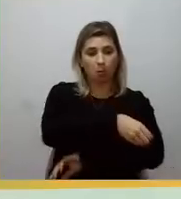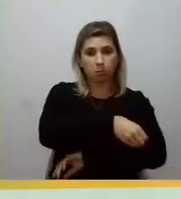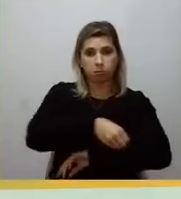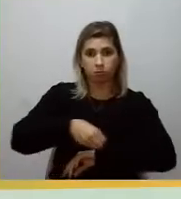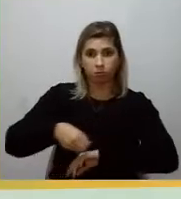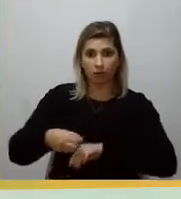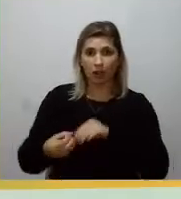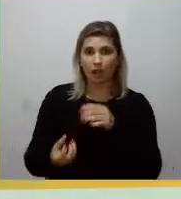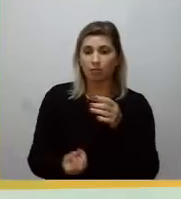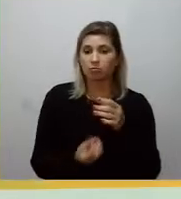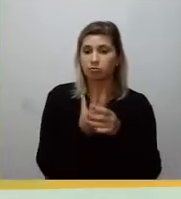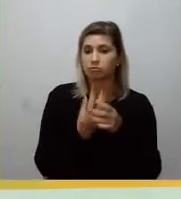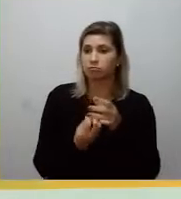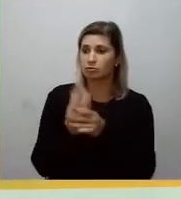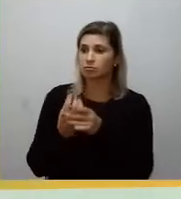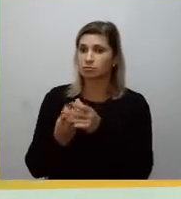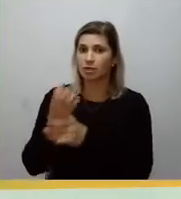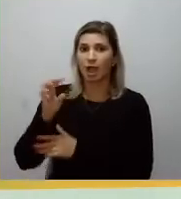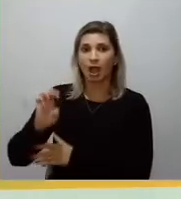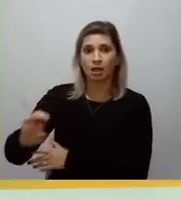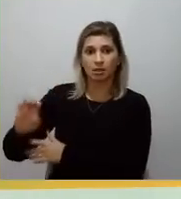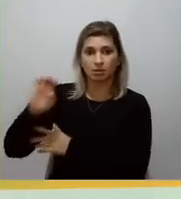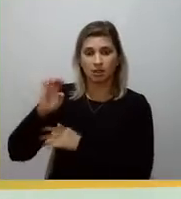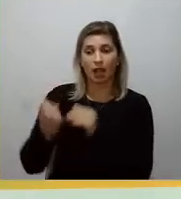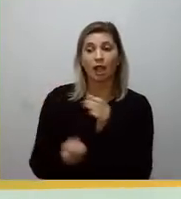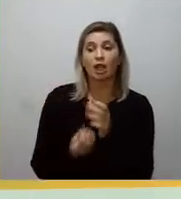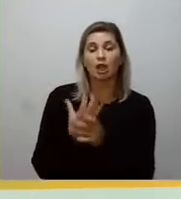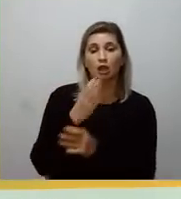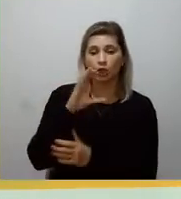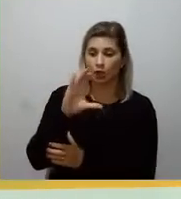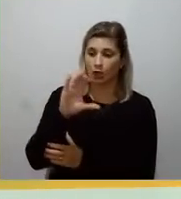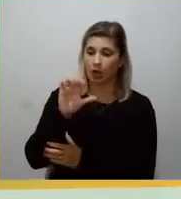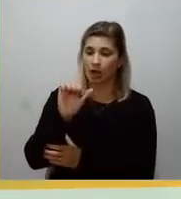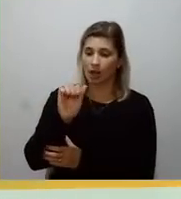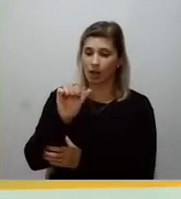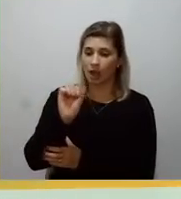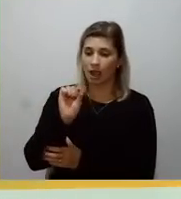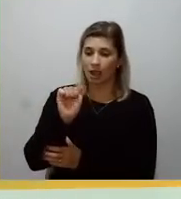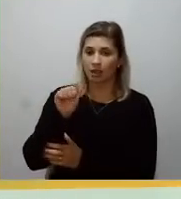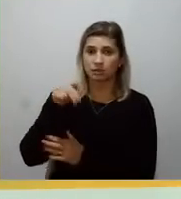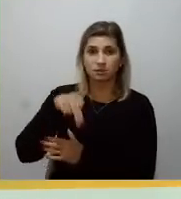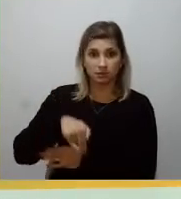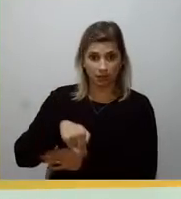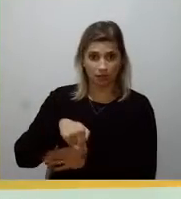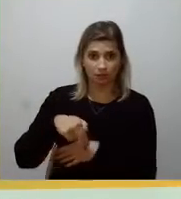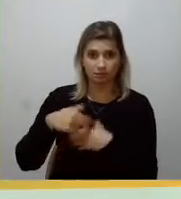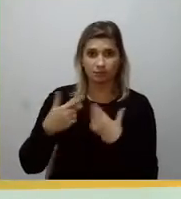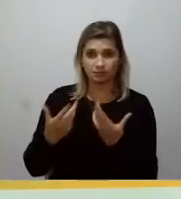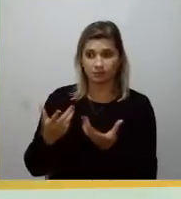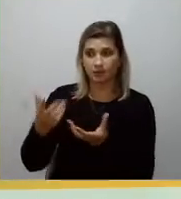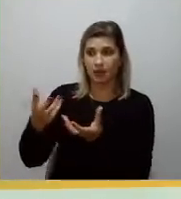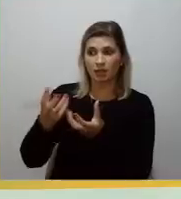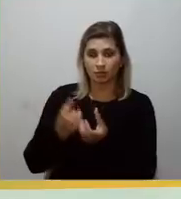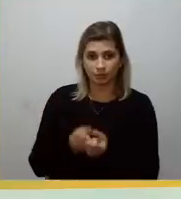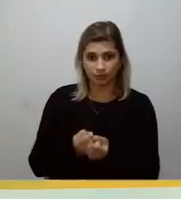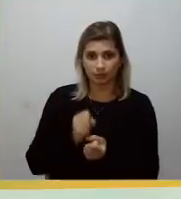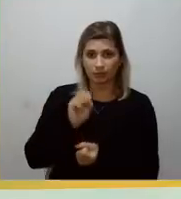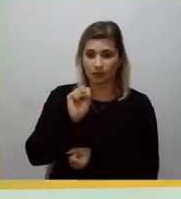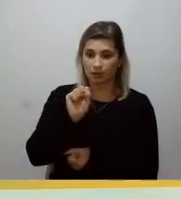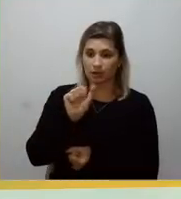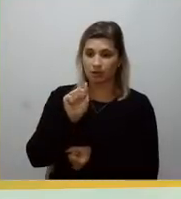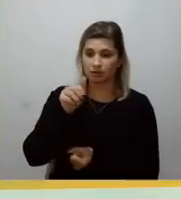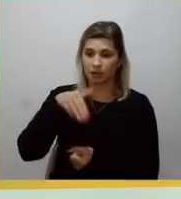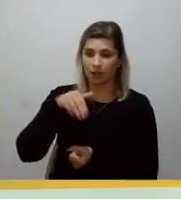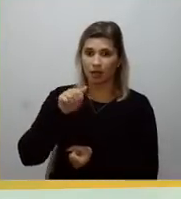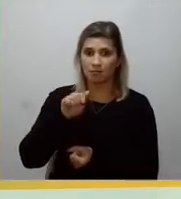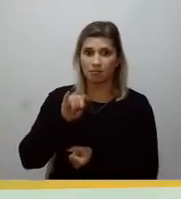empresas estaduais, e aí foi criada a Casan. E ela absorveu os antigos SAMAIs. No caso, Lages passou, fez